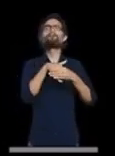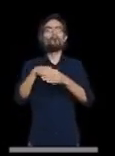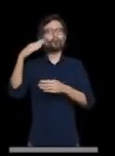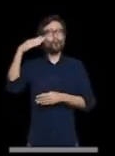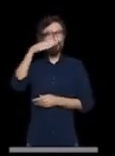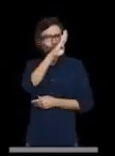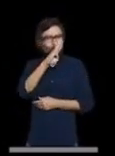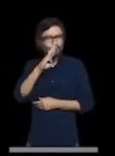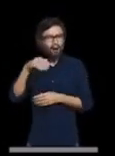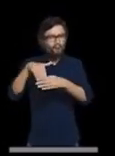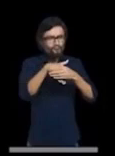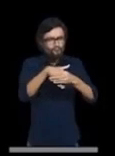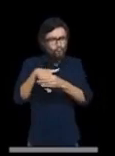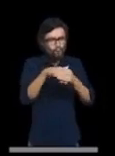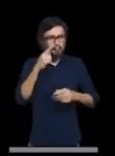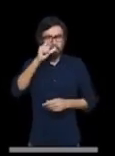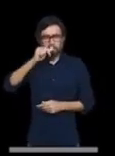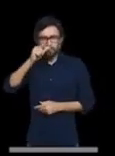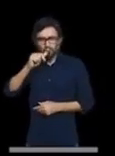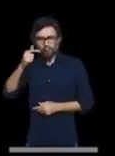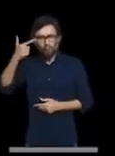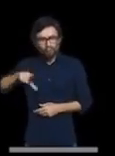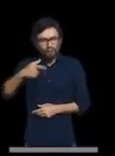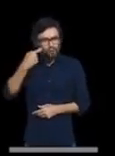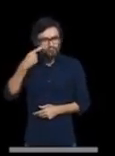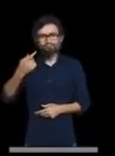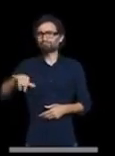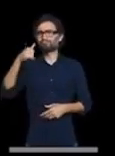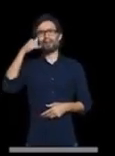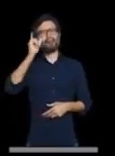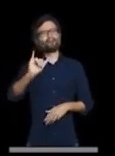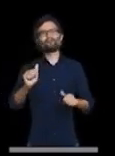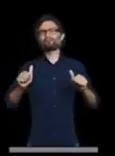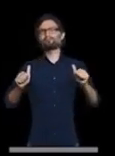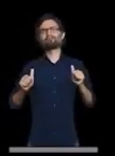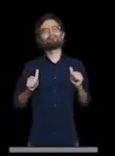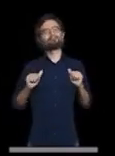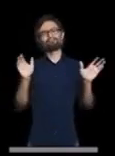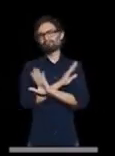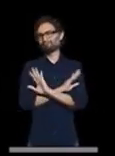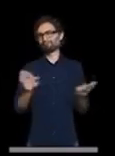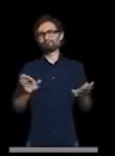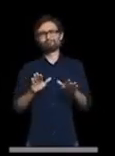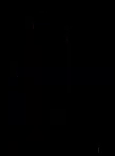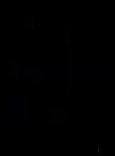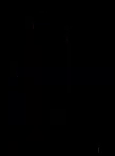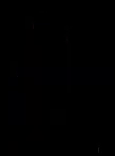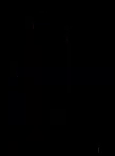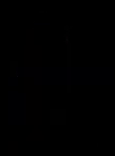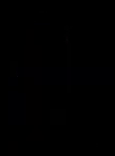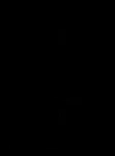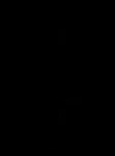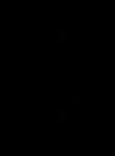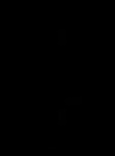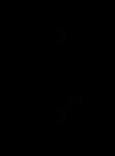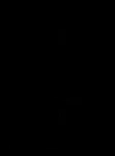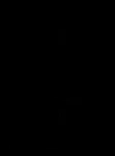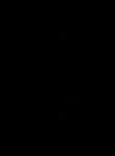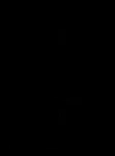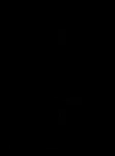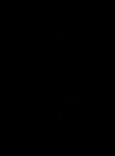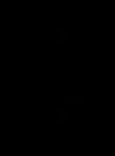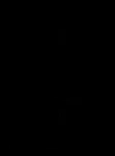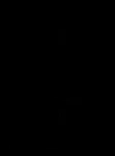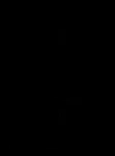Bolsonaro não vota no PSDB nem no João Dória, em circunstância nenhuma. Quem vota no